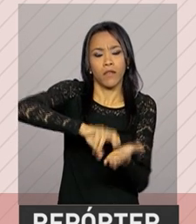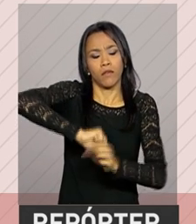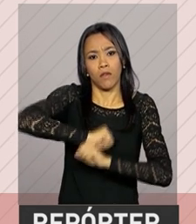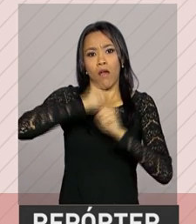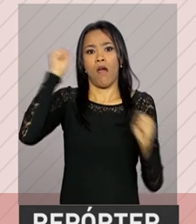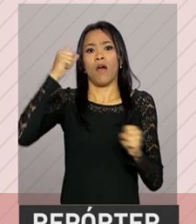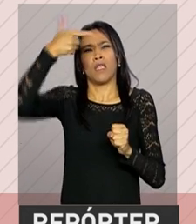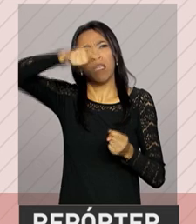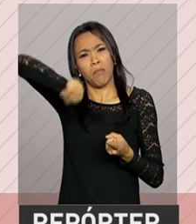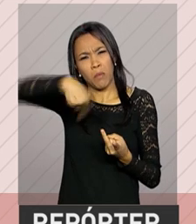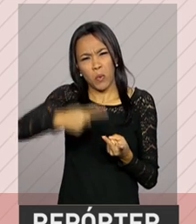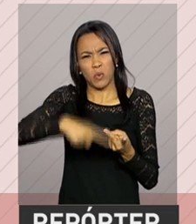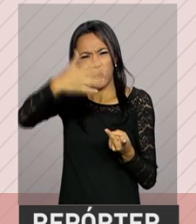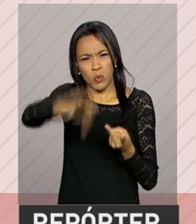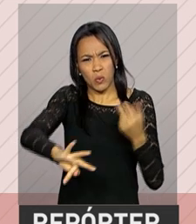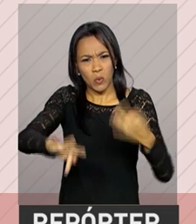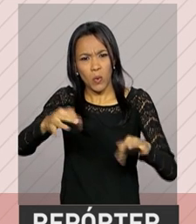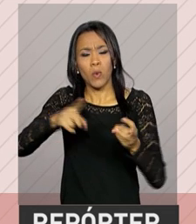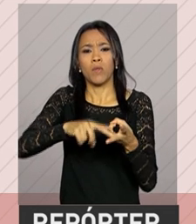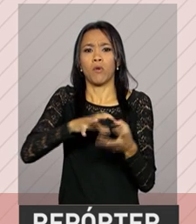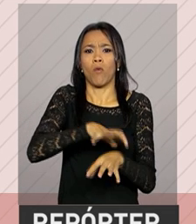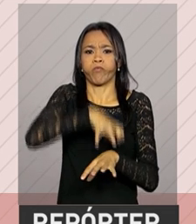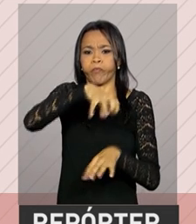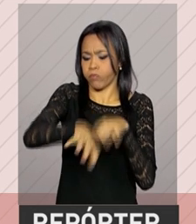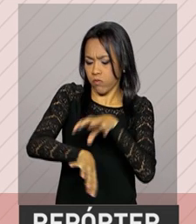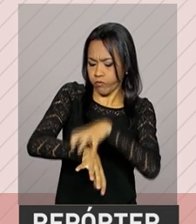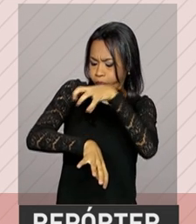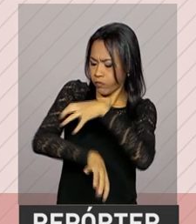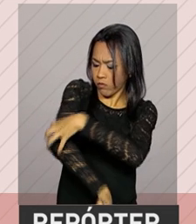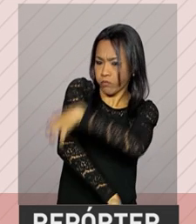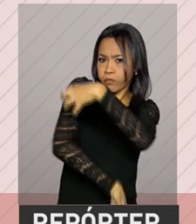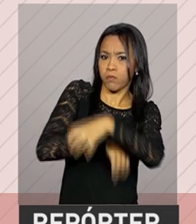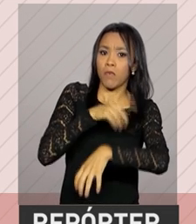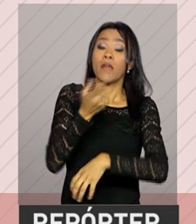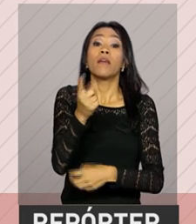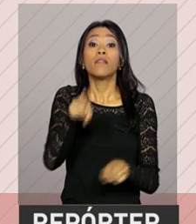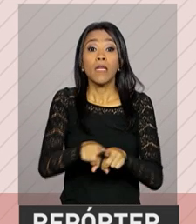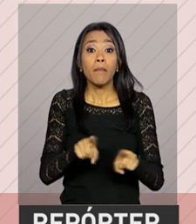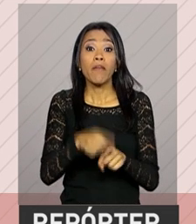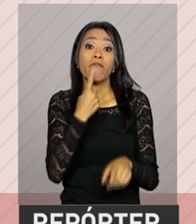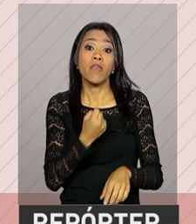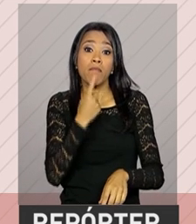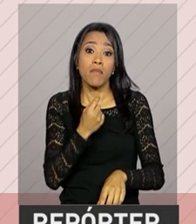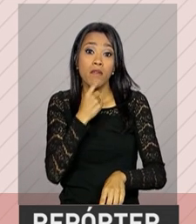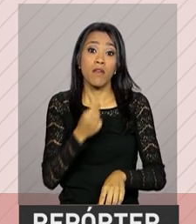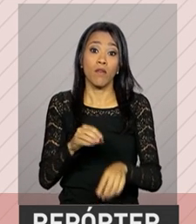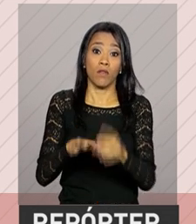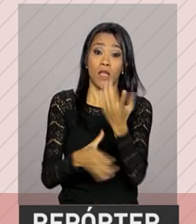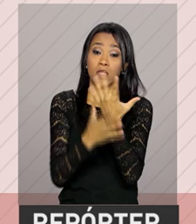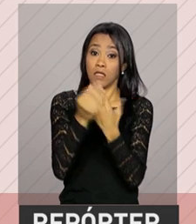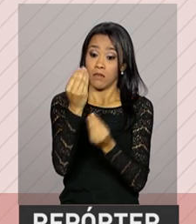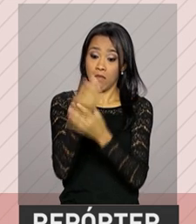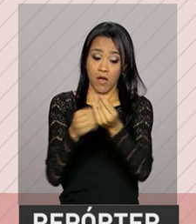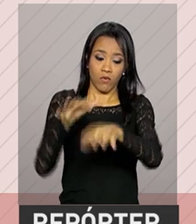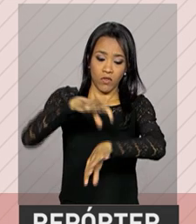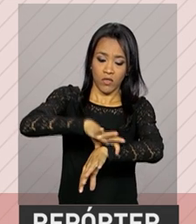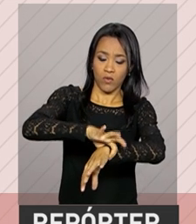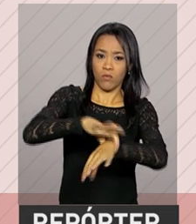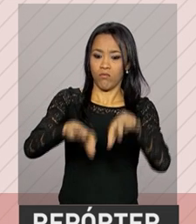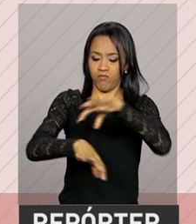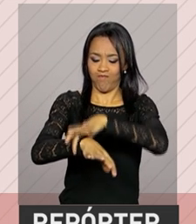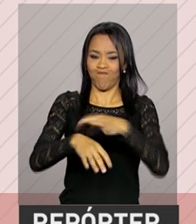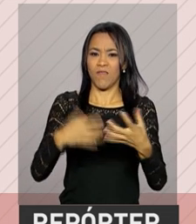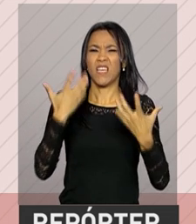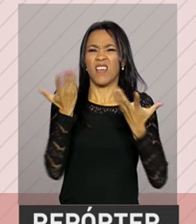são dor, inchaço e vermelhidão, principalmente nas mãos e nos punhos. E também um cansaço muito